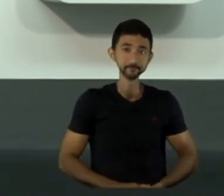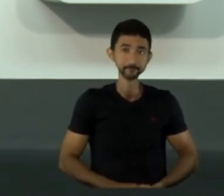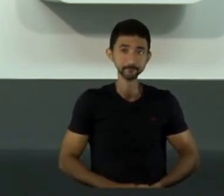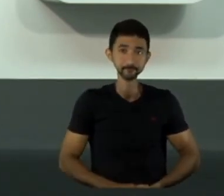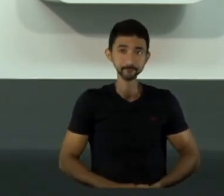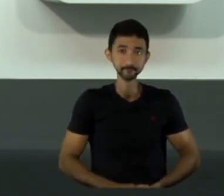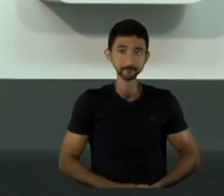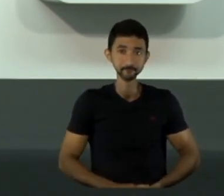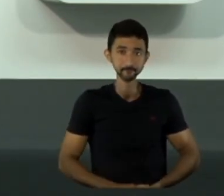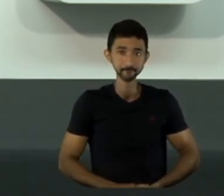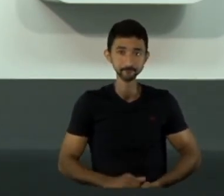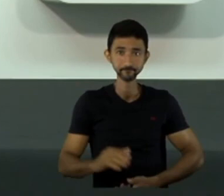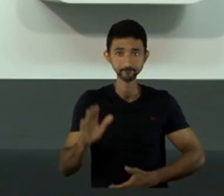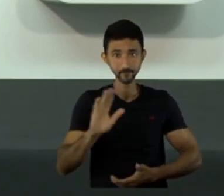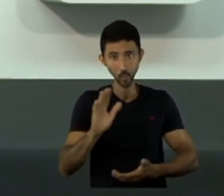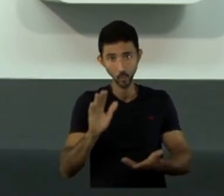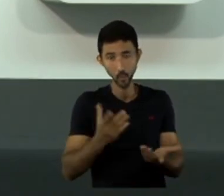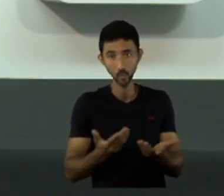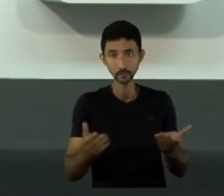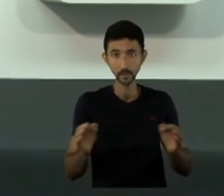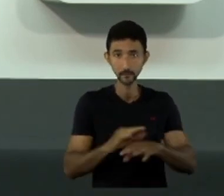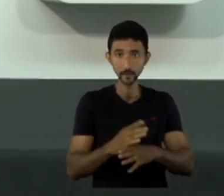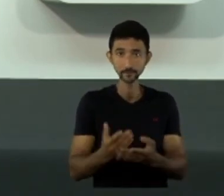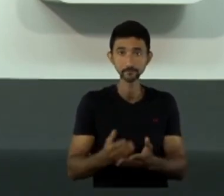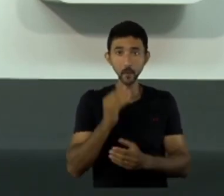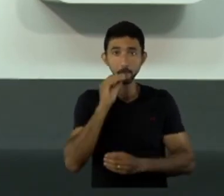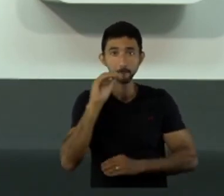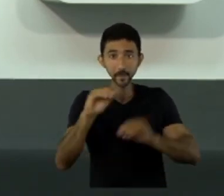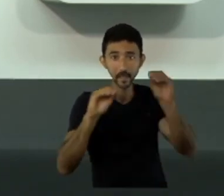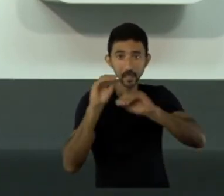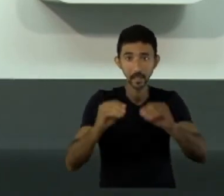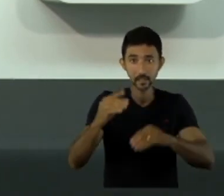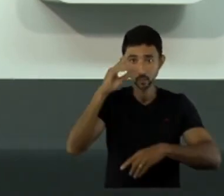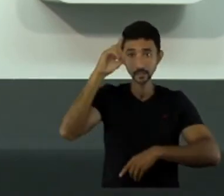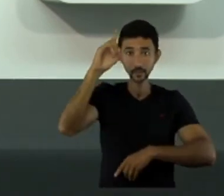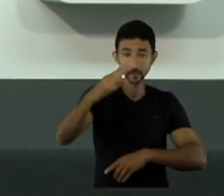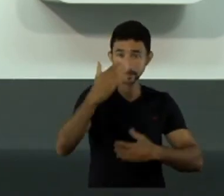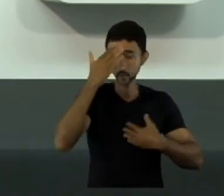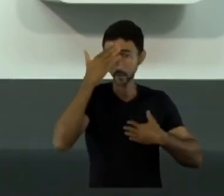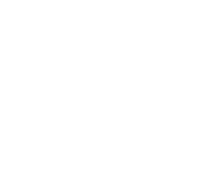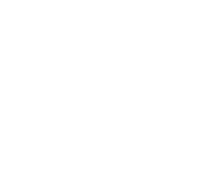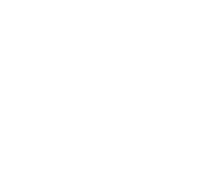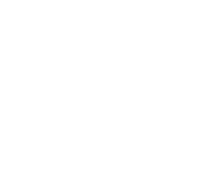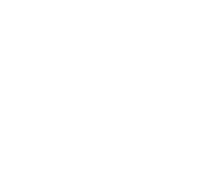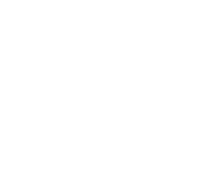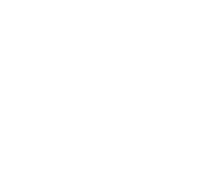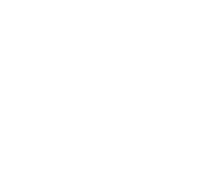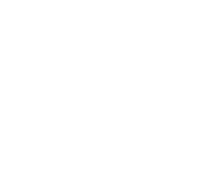tá? Por hoje é só. Um beijo, fique com Deus, obrigada.